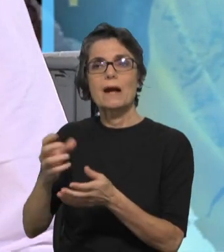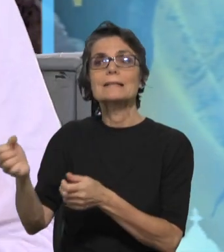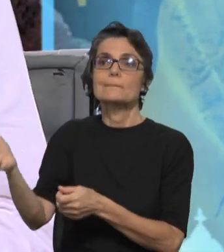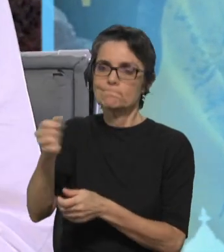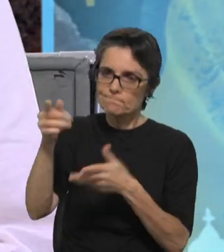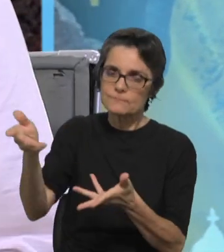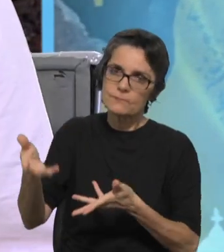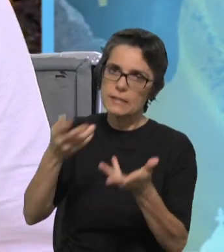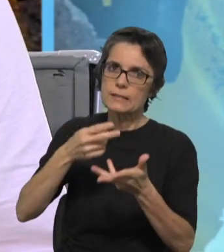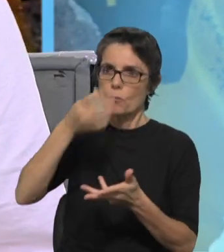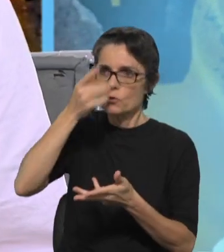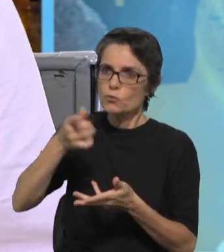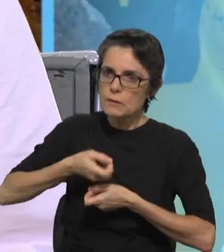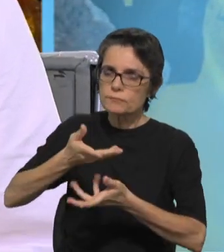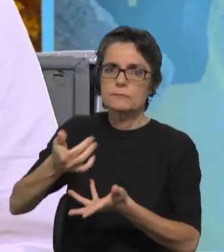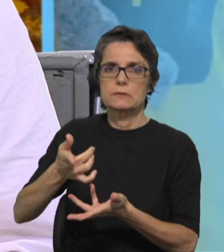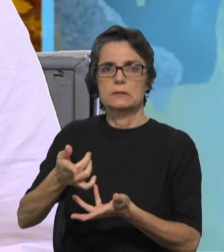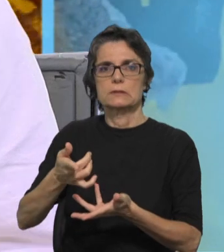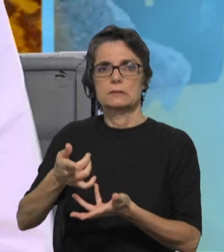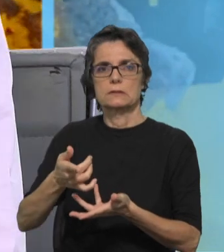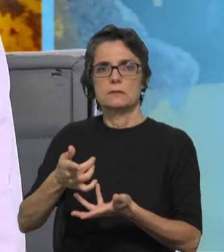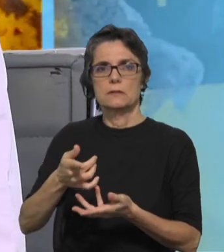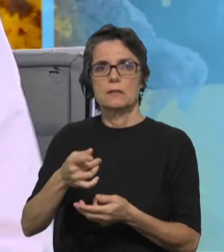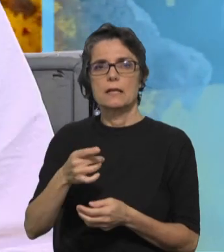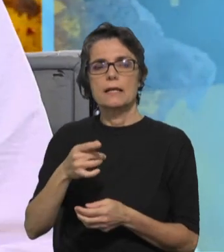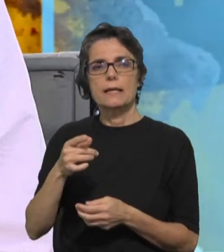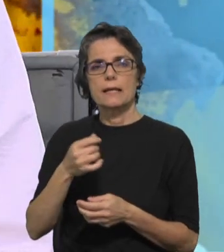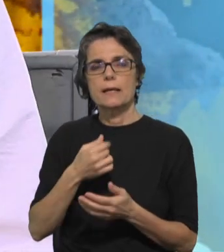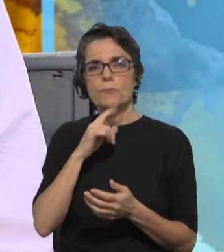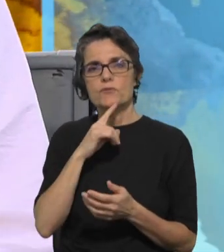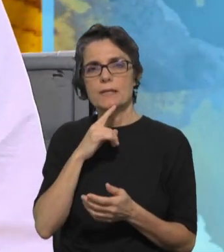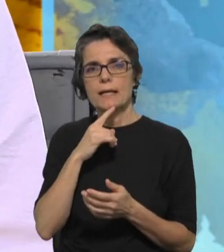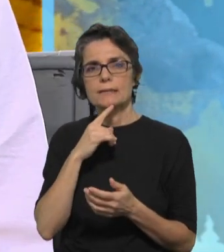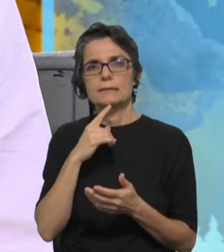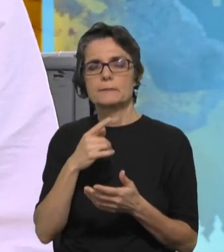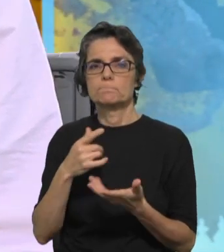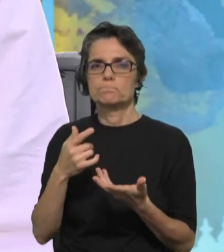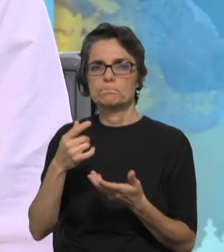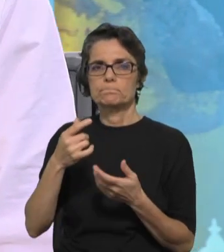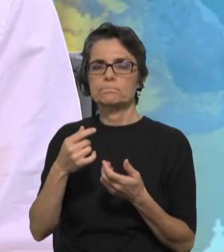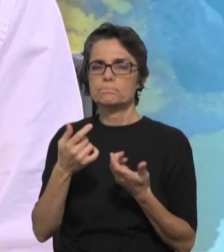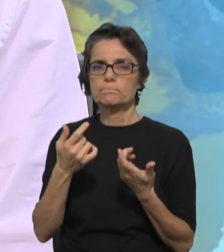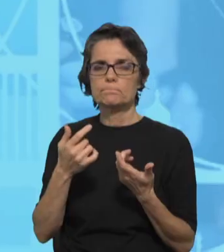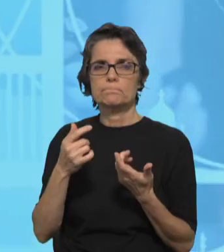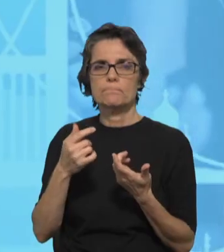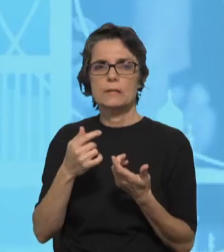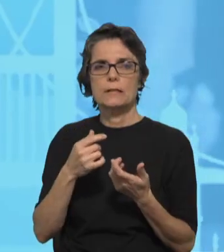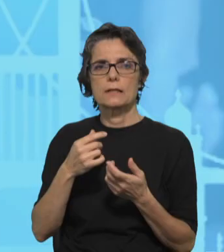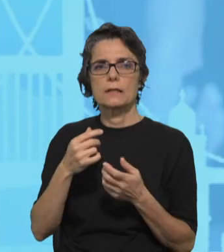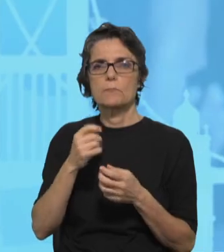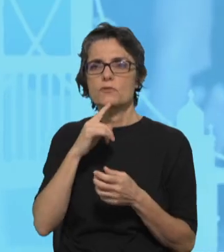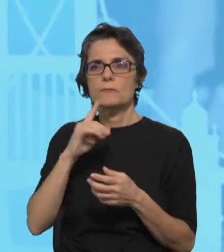mesma mesa, e mais do que sentar à mesma mesa, fazer com que elas sejam protagonistas, que é algo também que o Papa fala muito. Não basta só